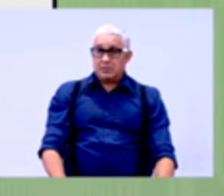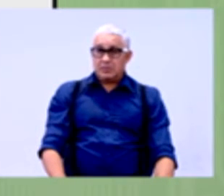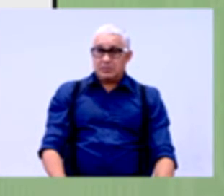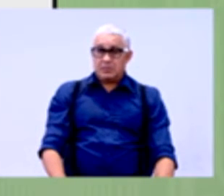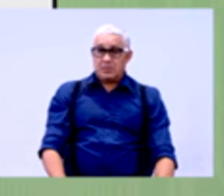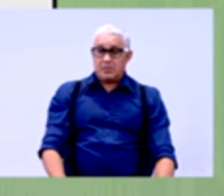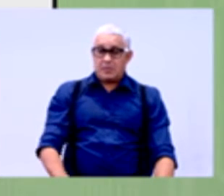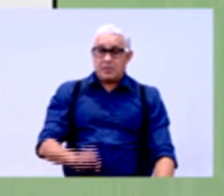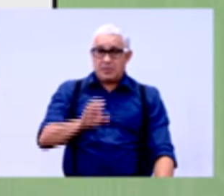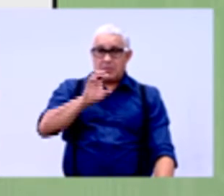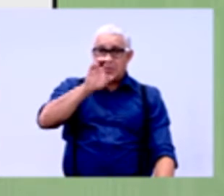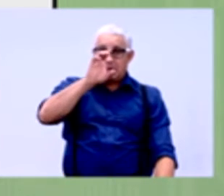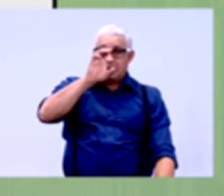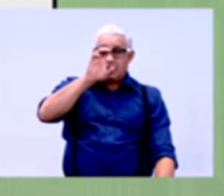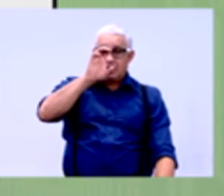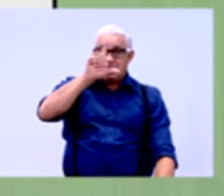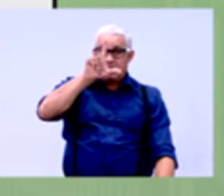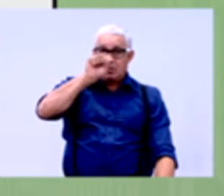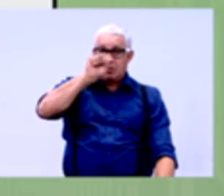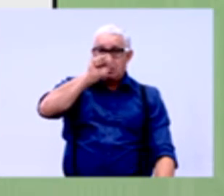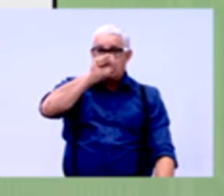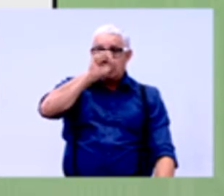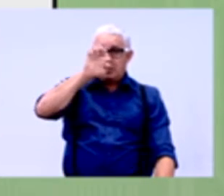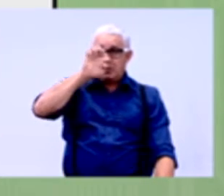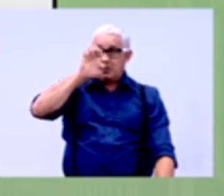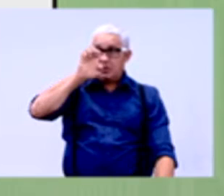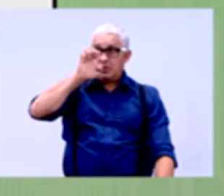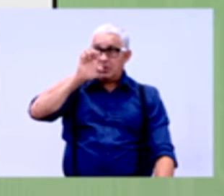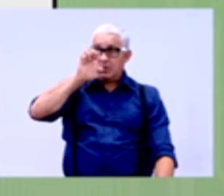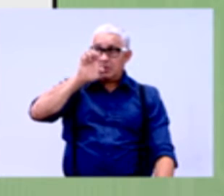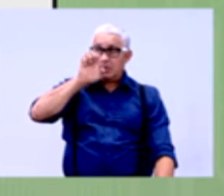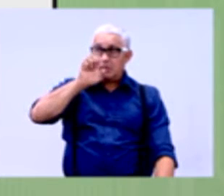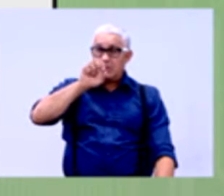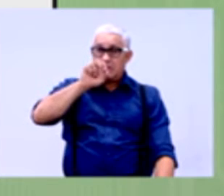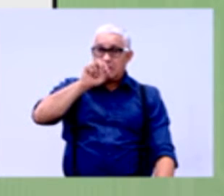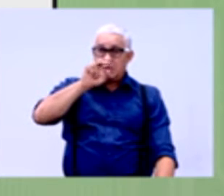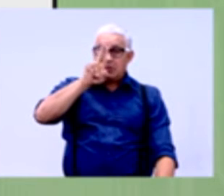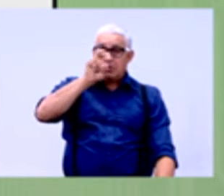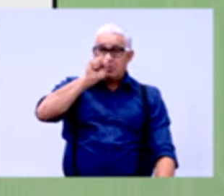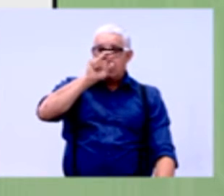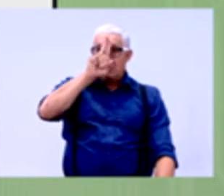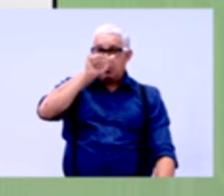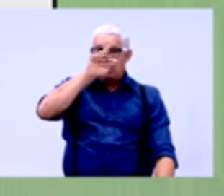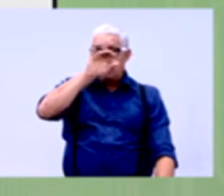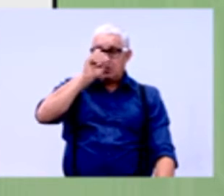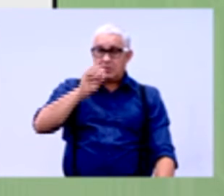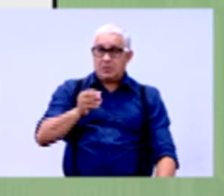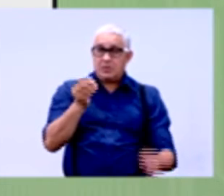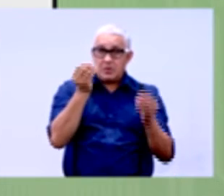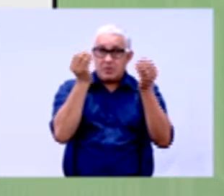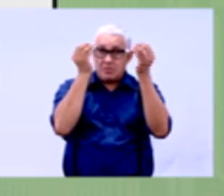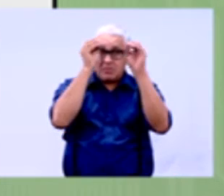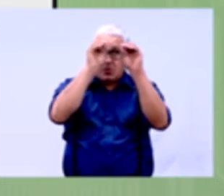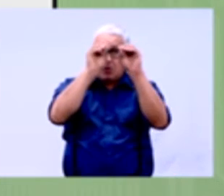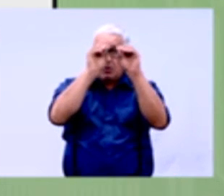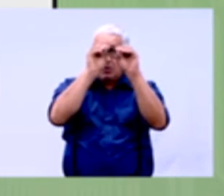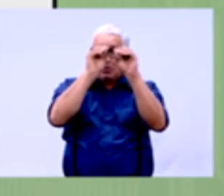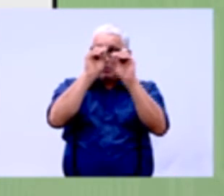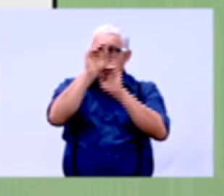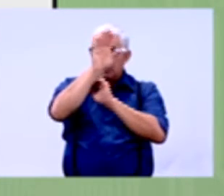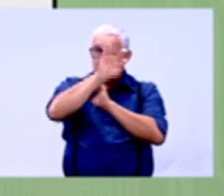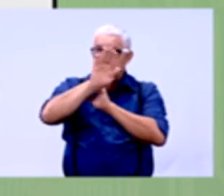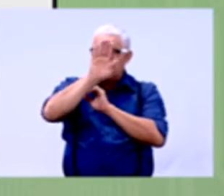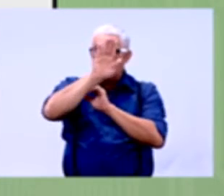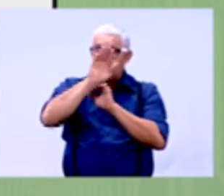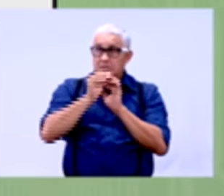na classe usuário, eu vou instanciar aqui, nessa classe usuário,